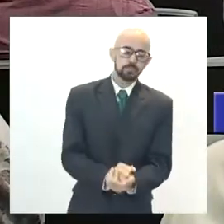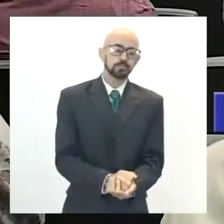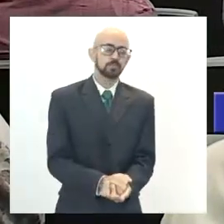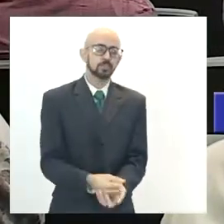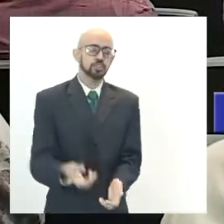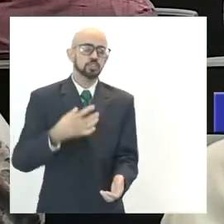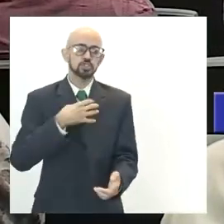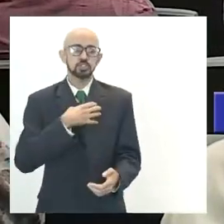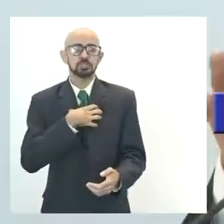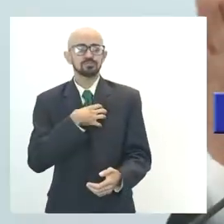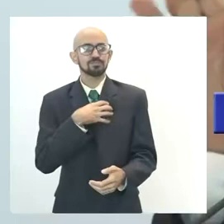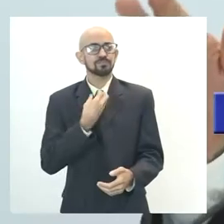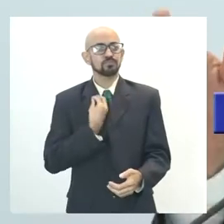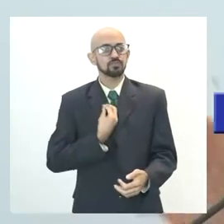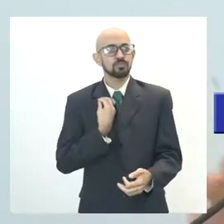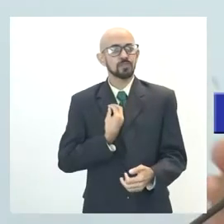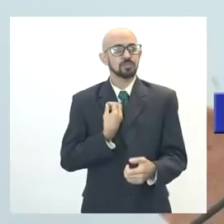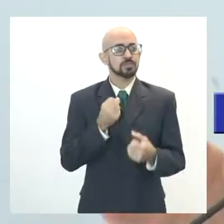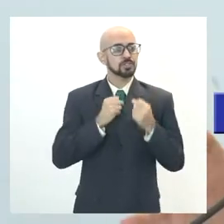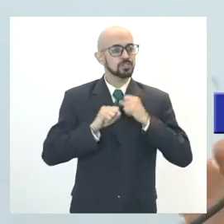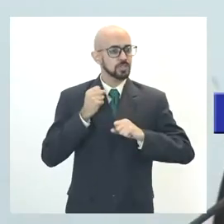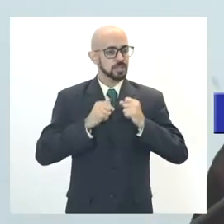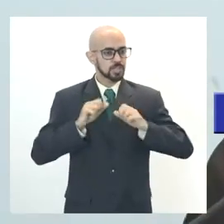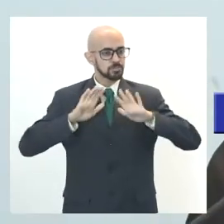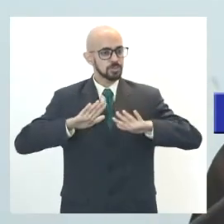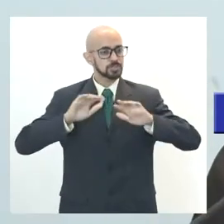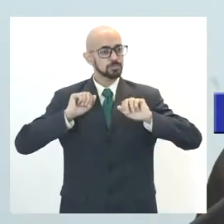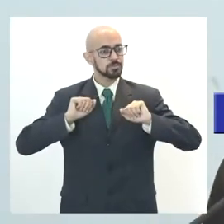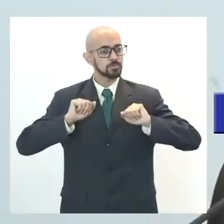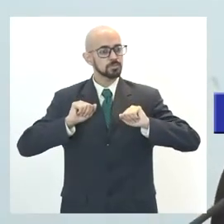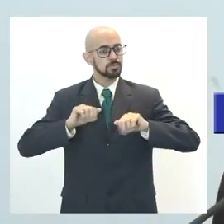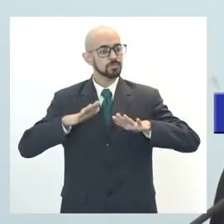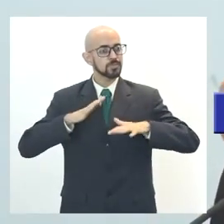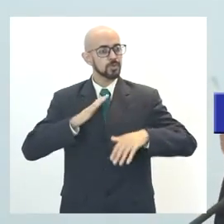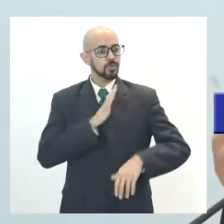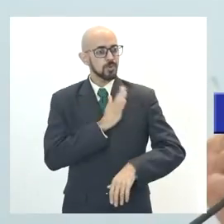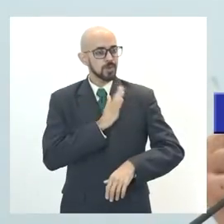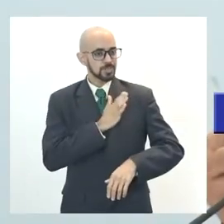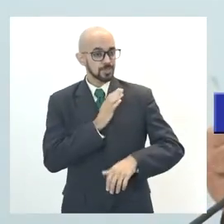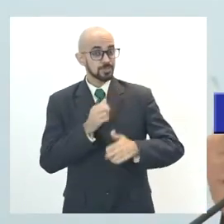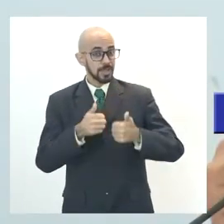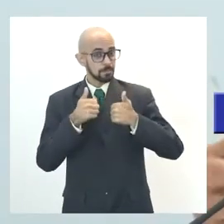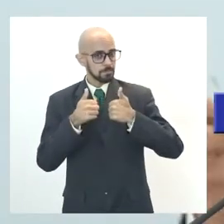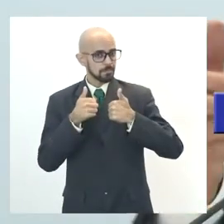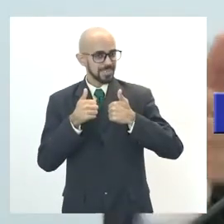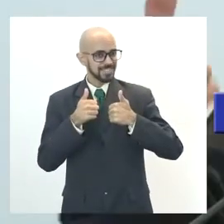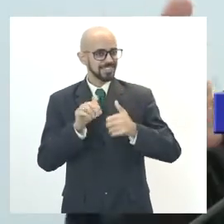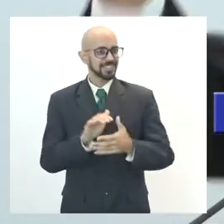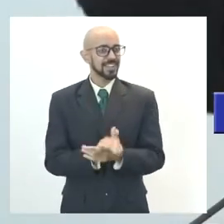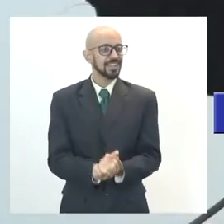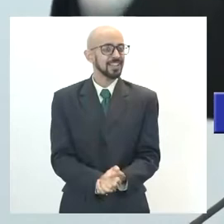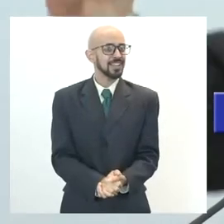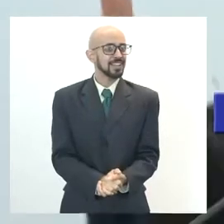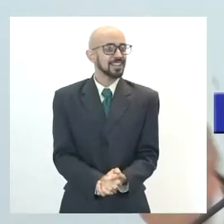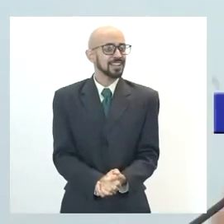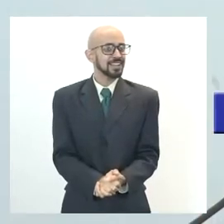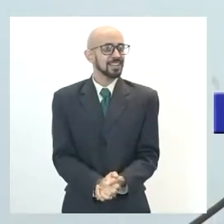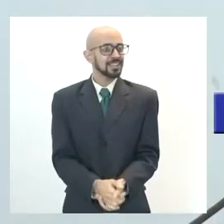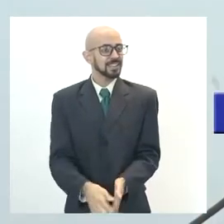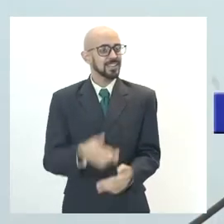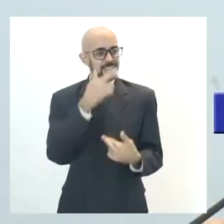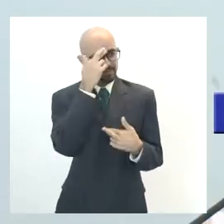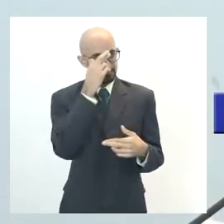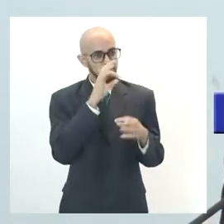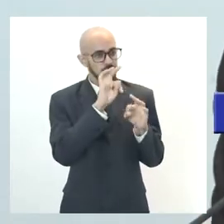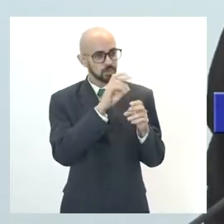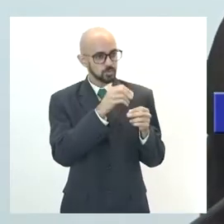né Mas pode ficar tranquilo que o coração tá muito bem preservado porque também respeito aos demais que